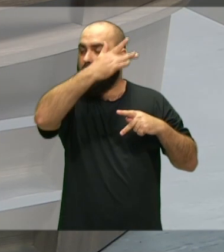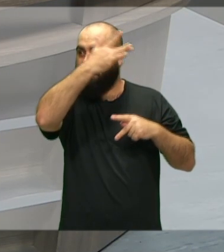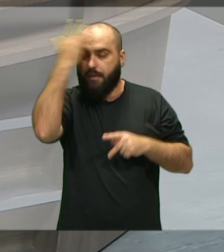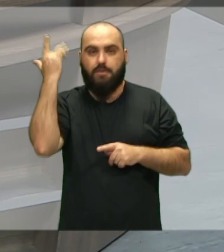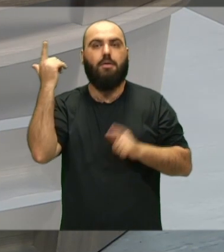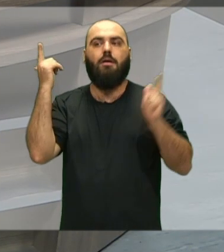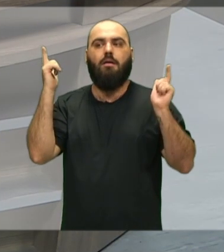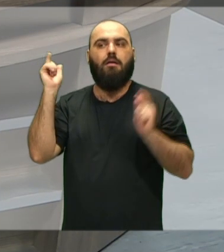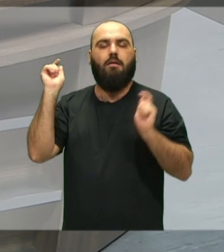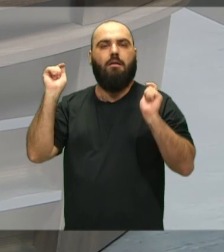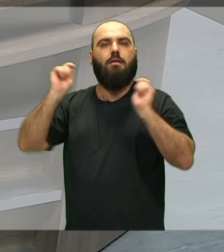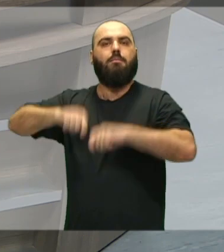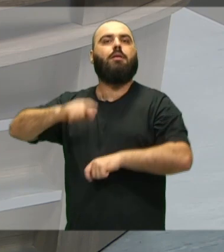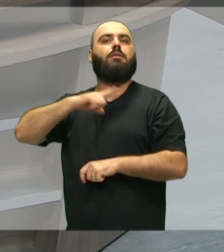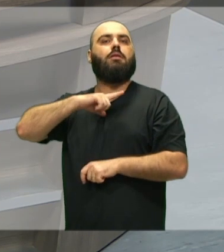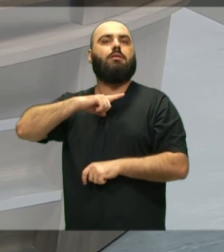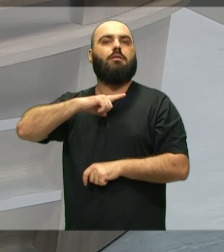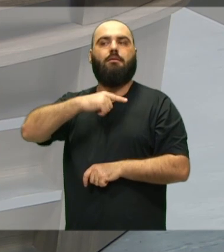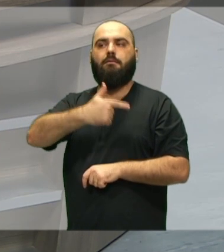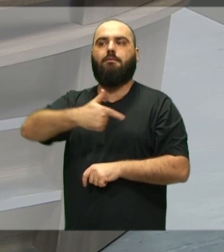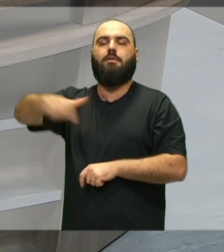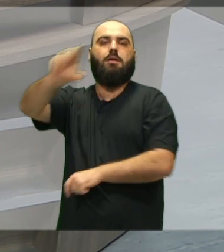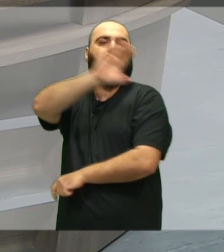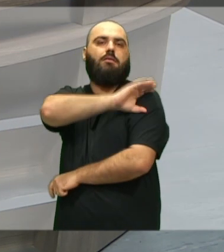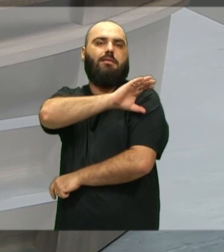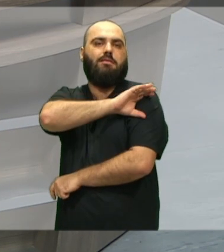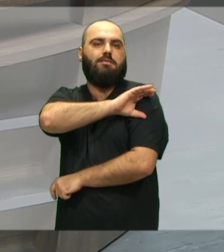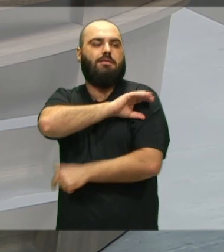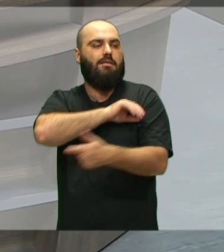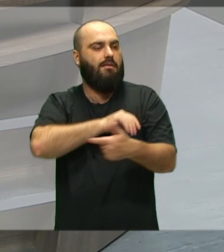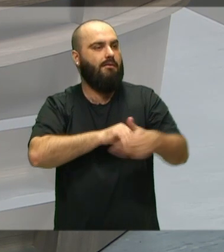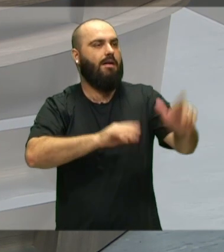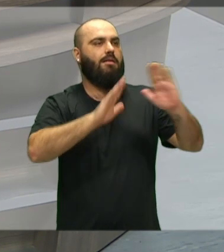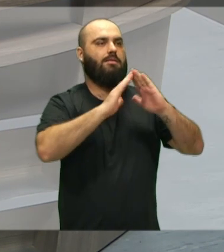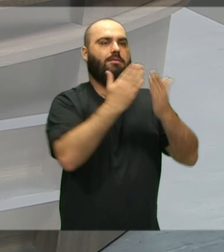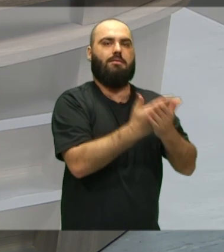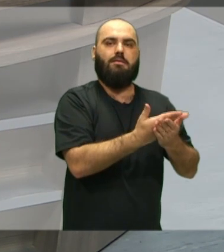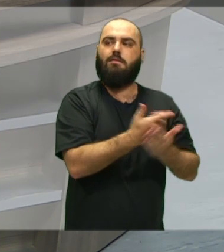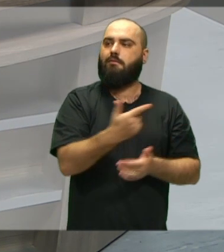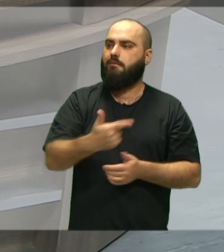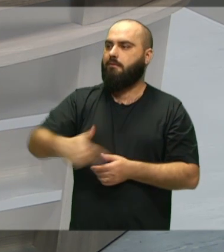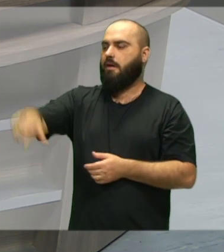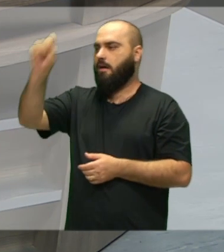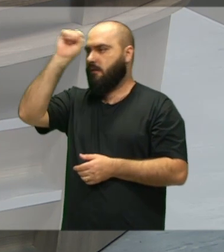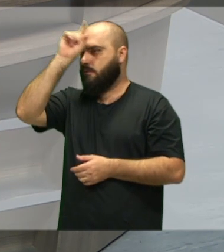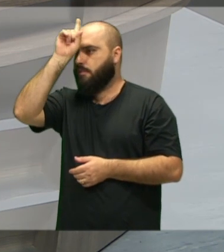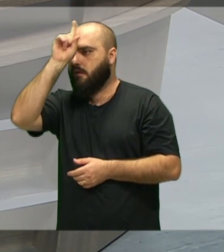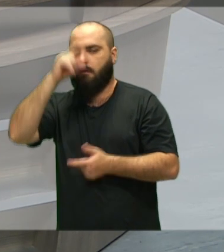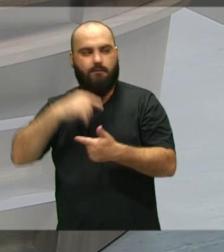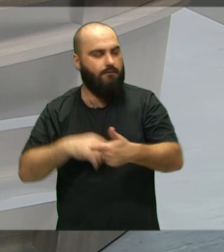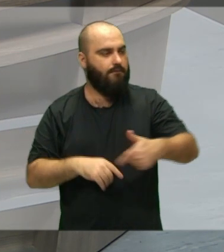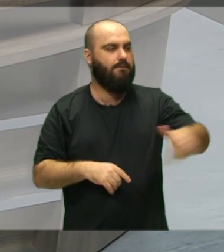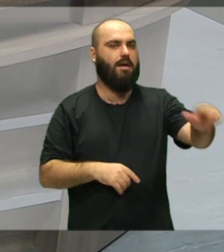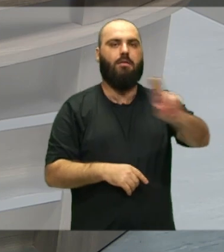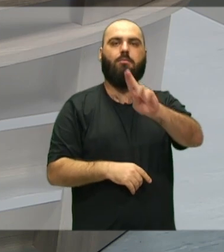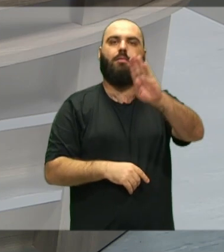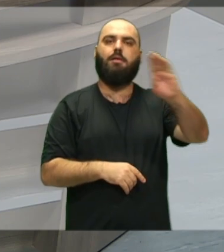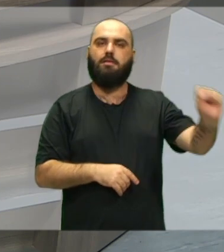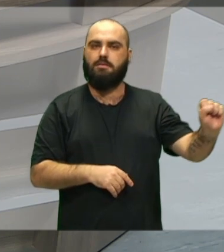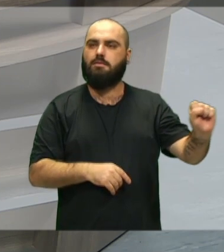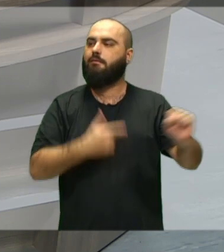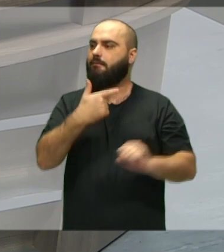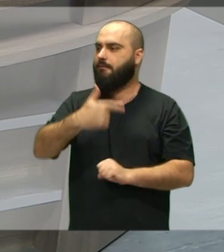serviço público. Ele vai numa creche, ele vai numa escola, ele vai num hospital, ele vai num postinho, ele vai numa